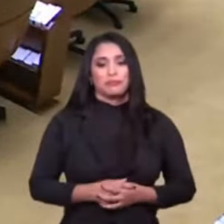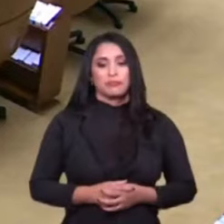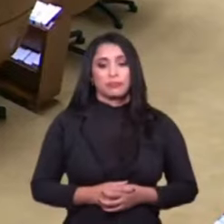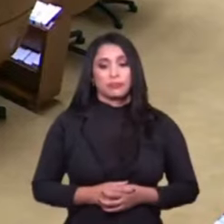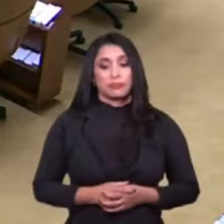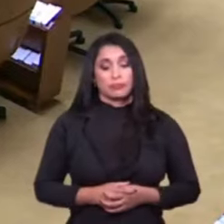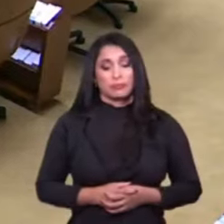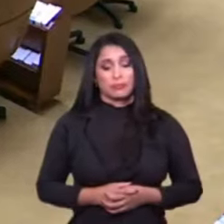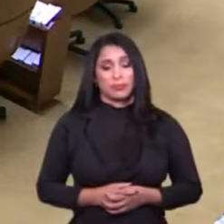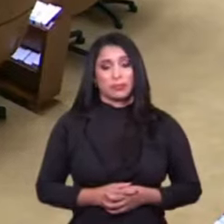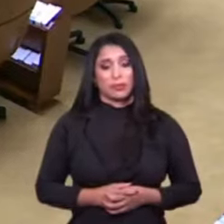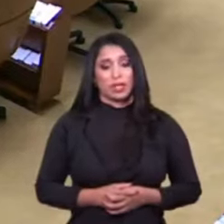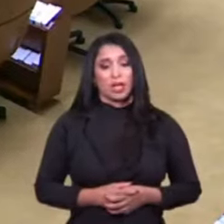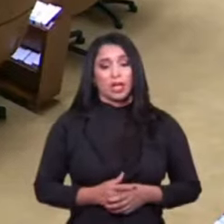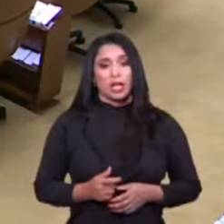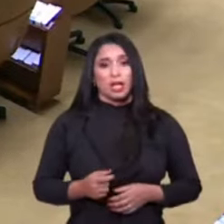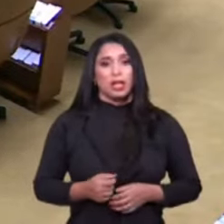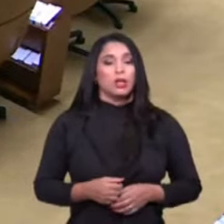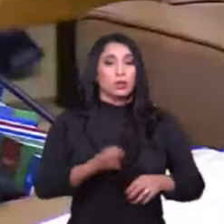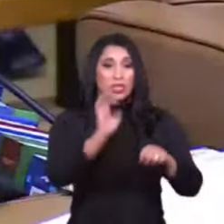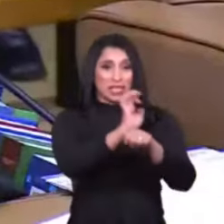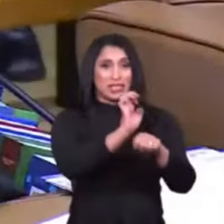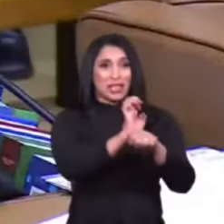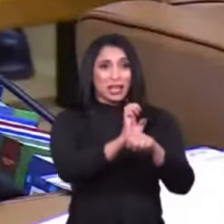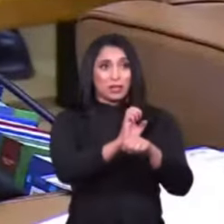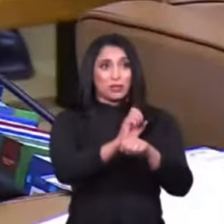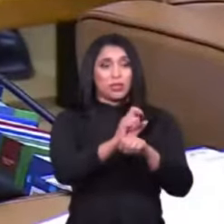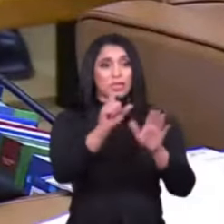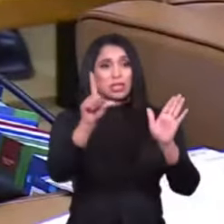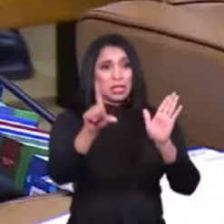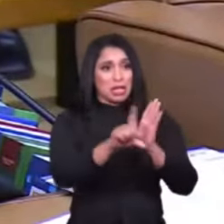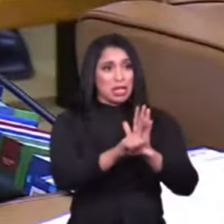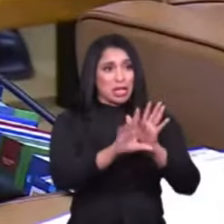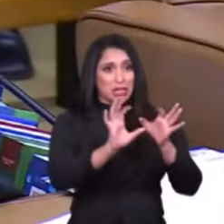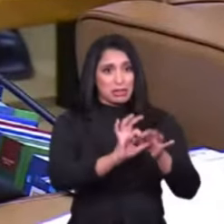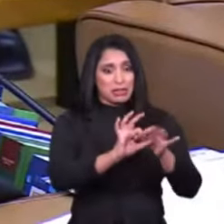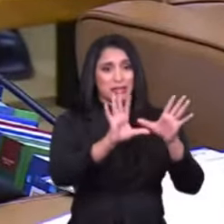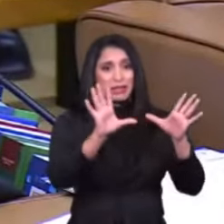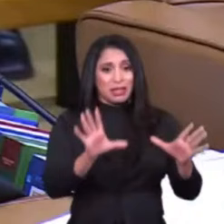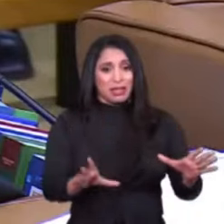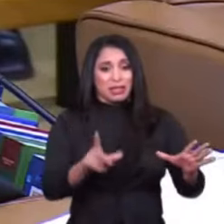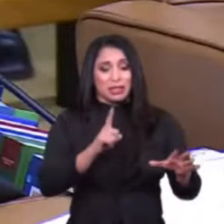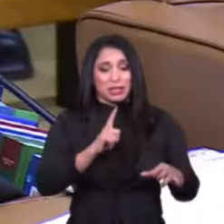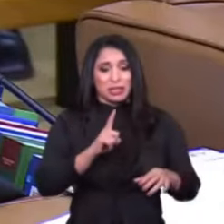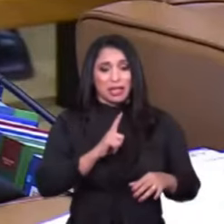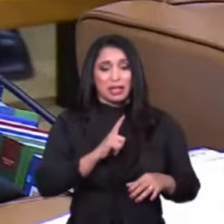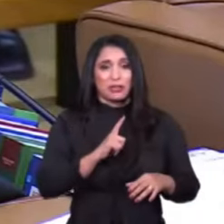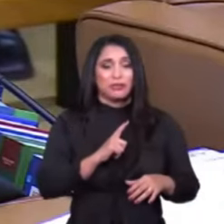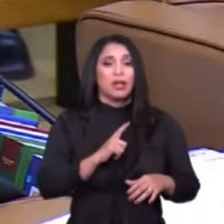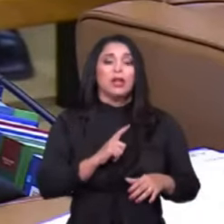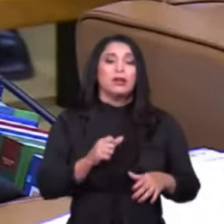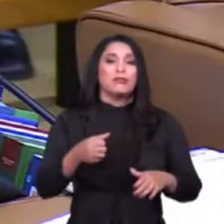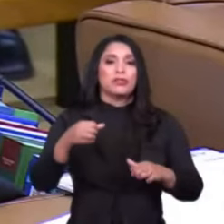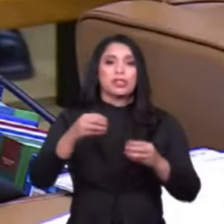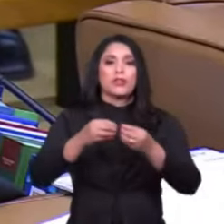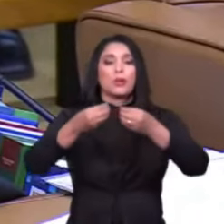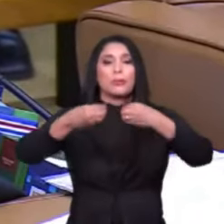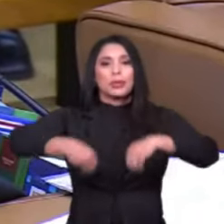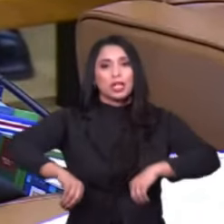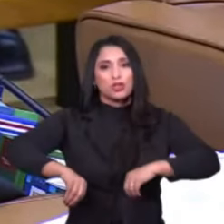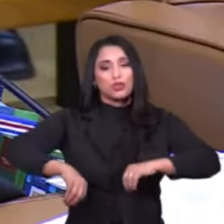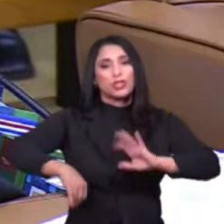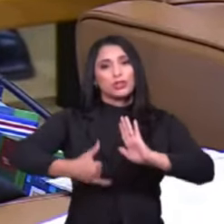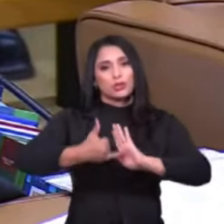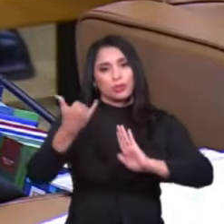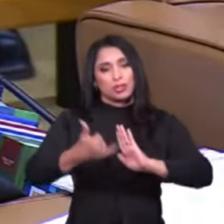Quase todos os estados que legalizaram a maconha ficaram aquém das metas iniciais de receita. Em